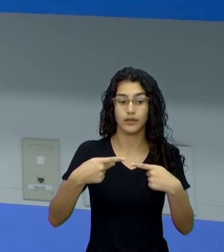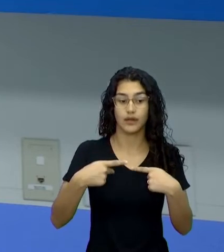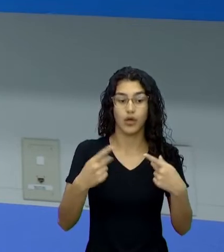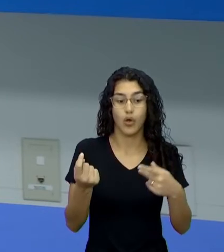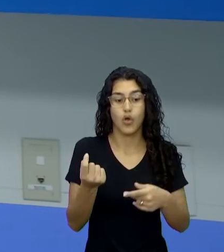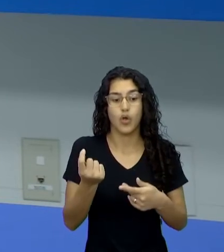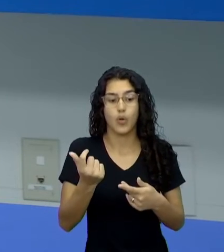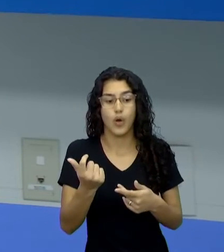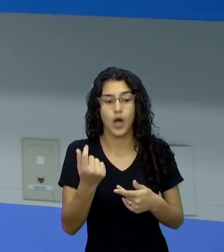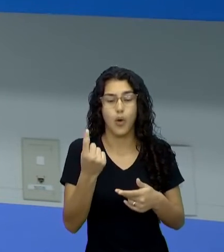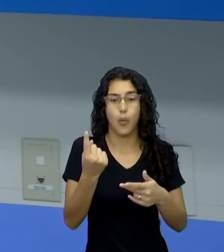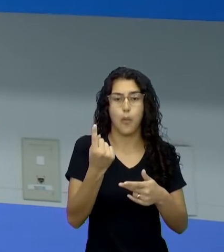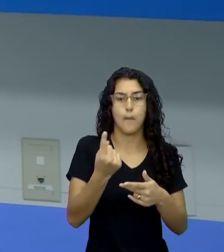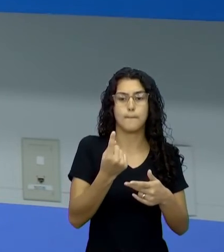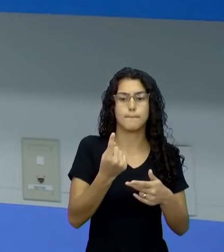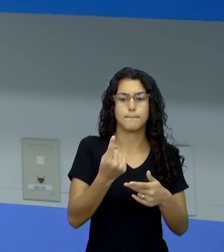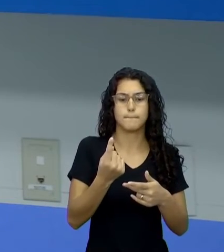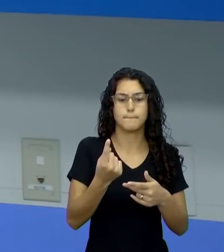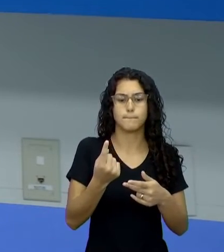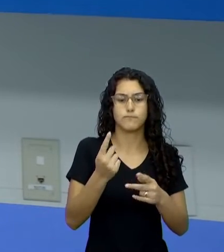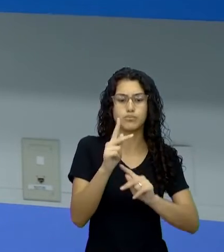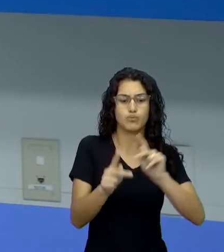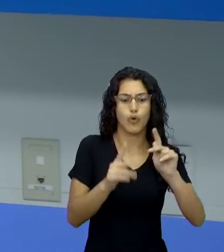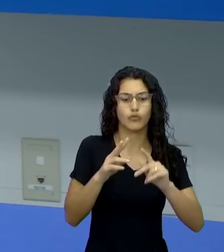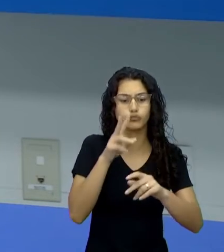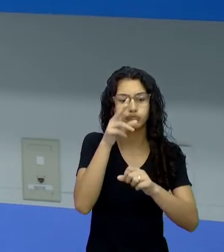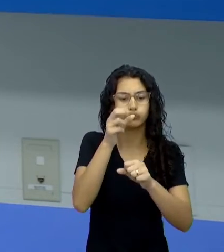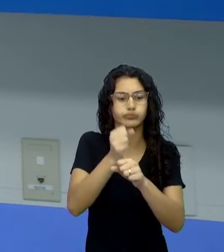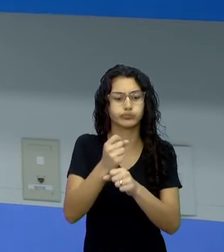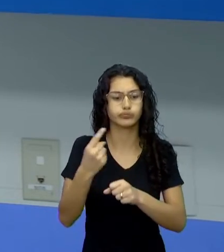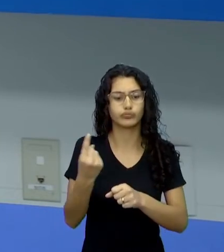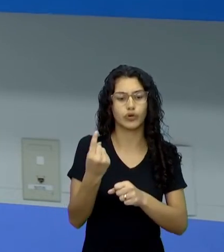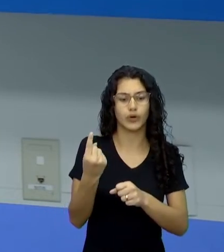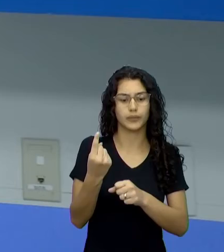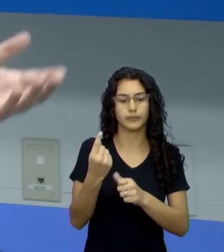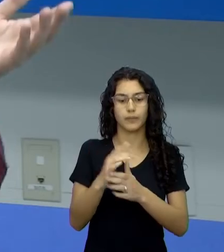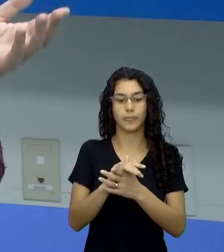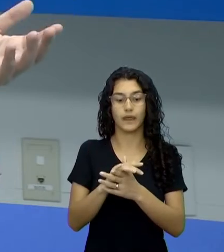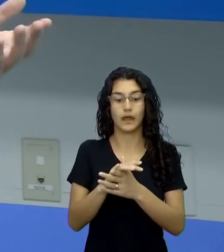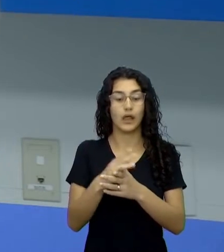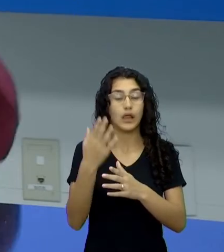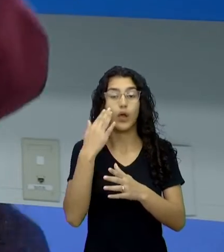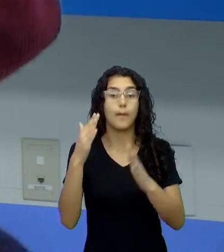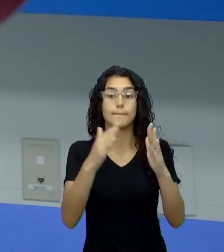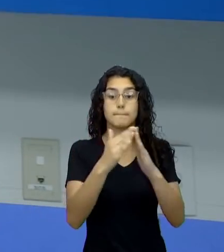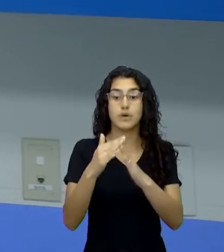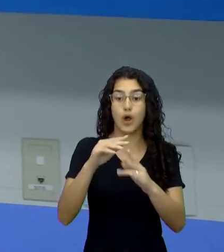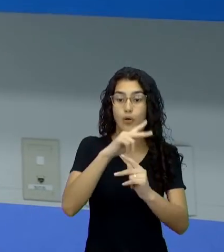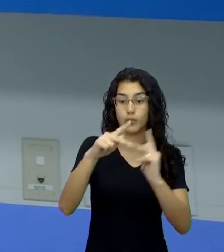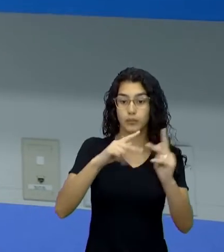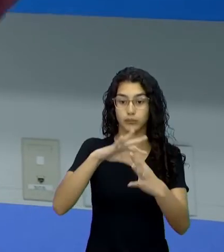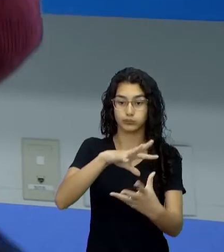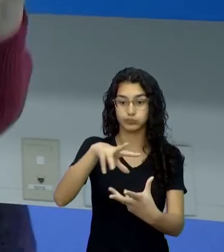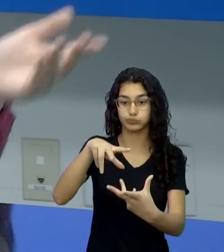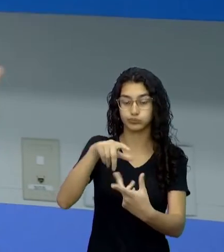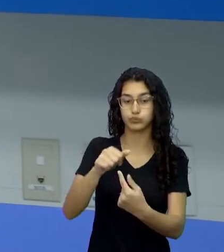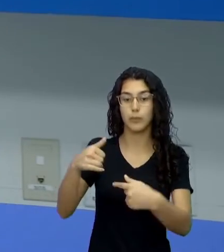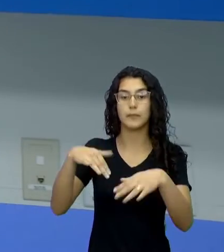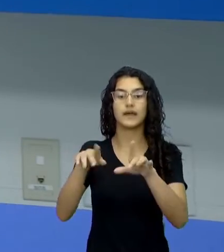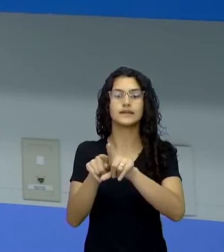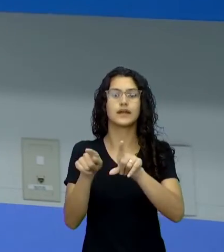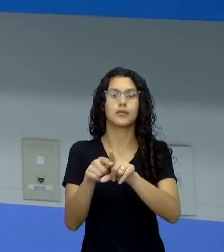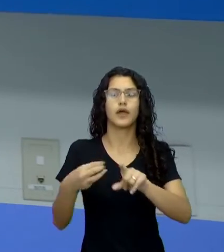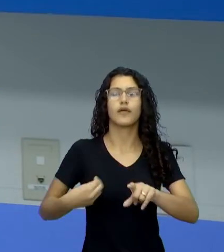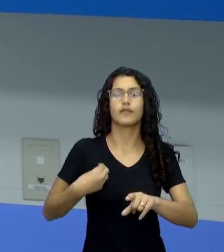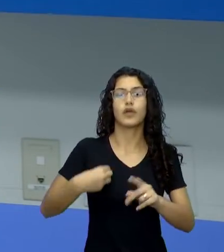se fosse uma entidade né um Panteão de deuses que não habita um planeta Terra mas paira